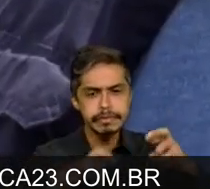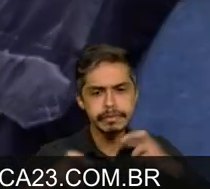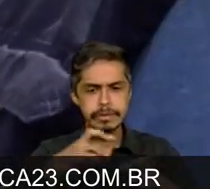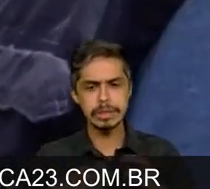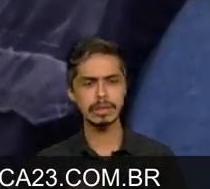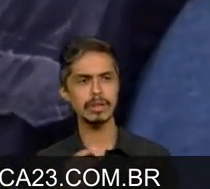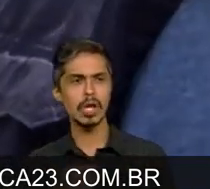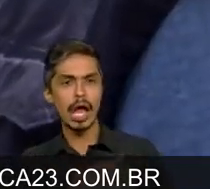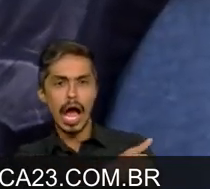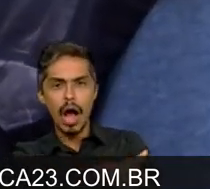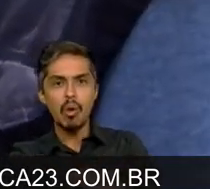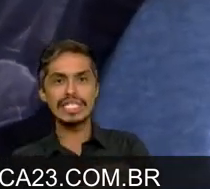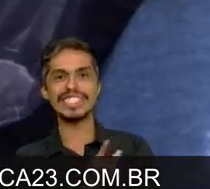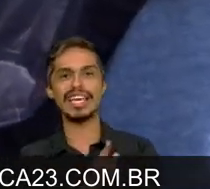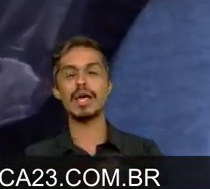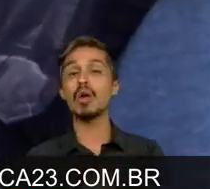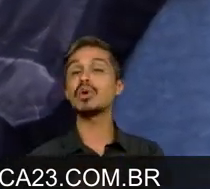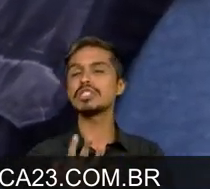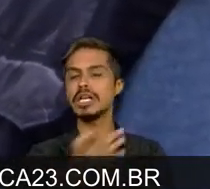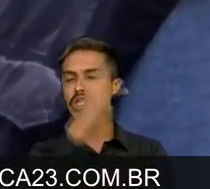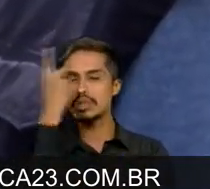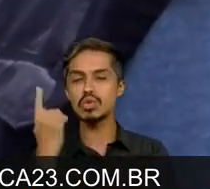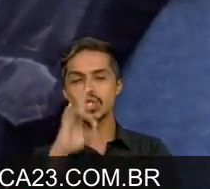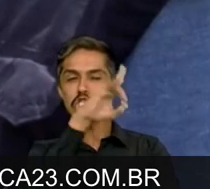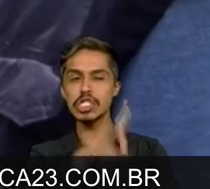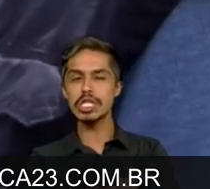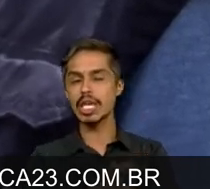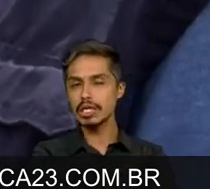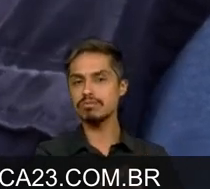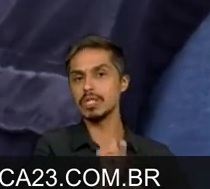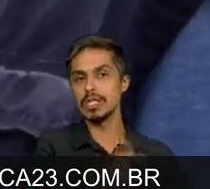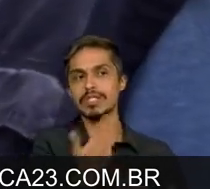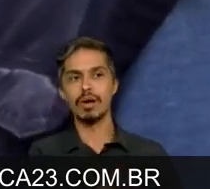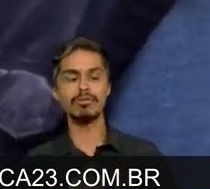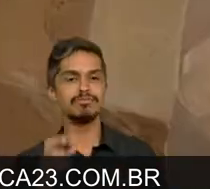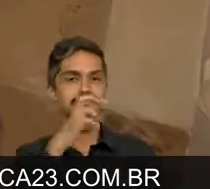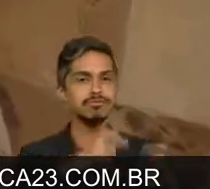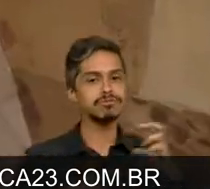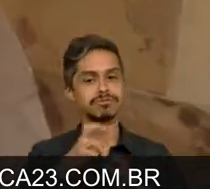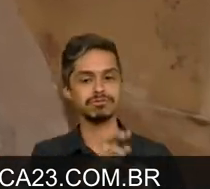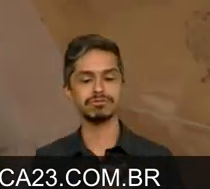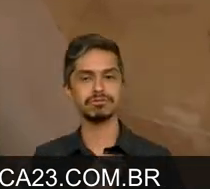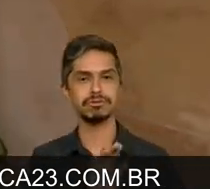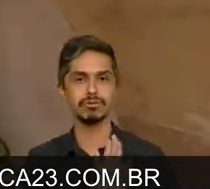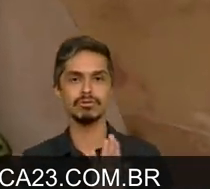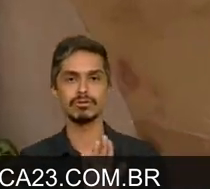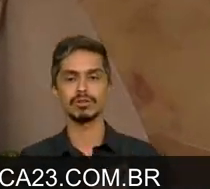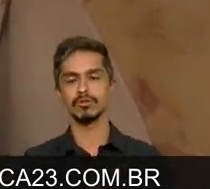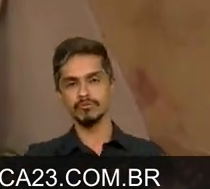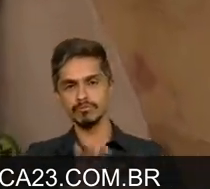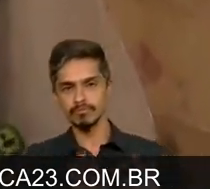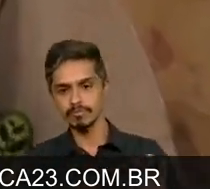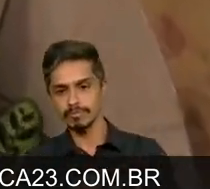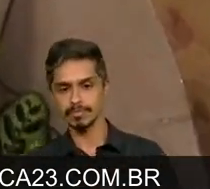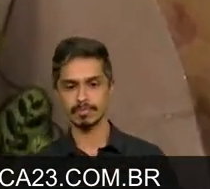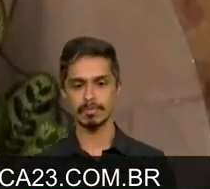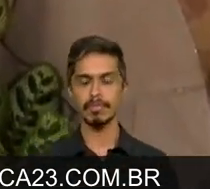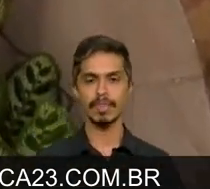alto índice de pessoas infectadas em busca de criadouros do Aedes aegypti. Segundo o Ministério da